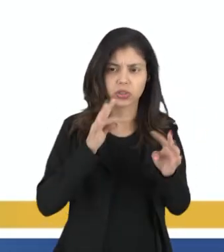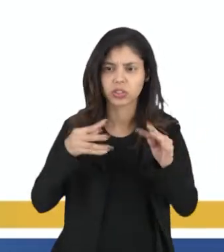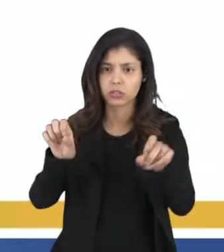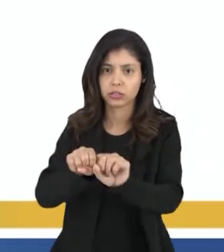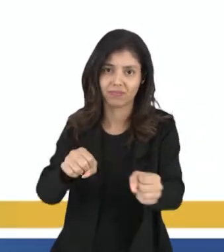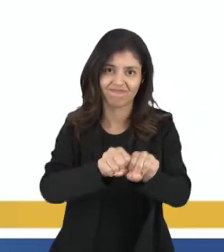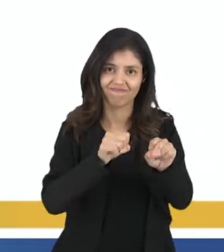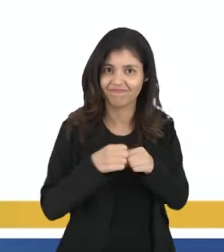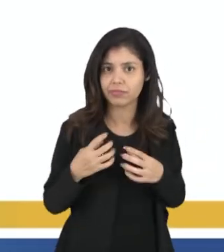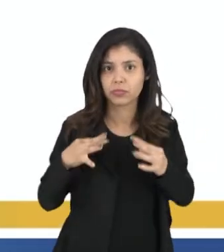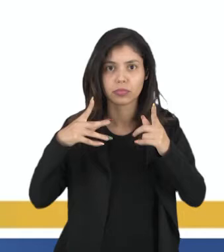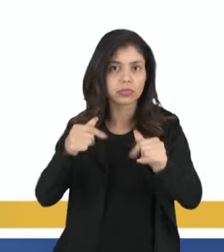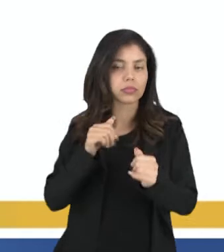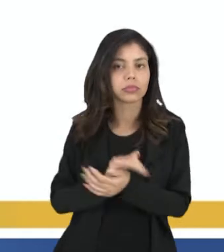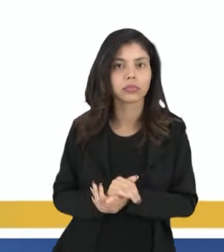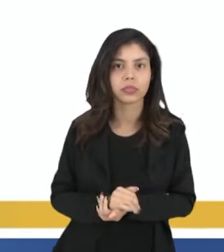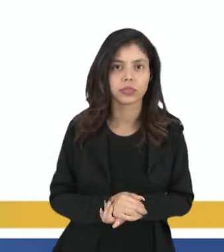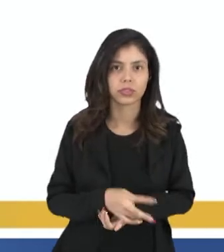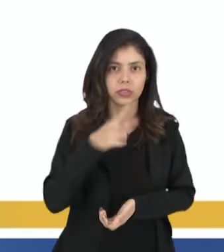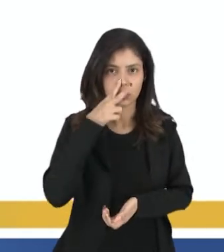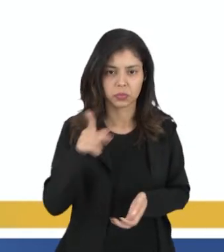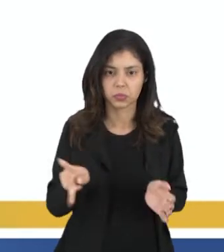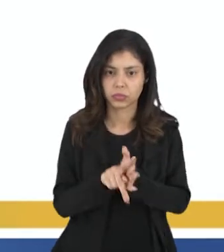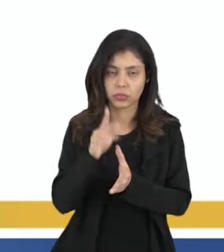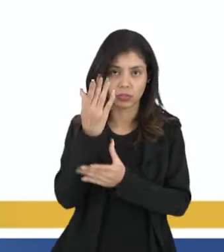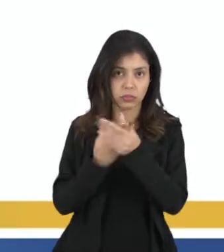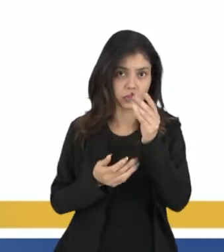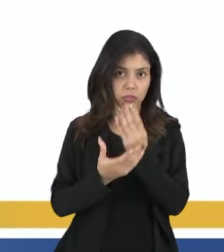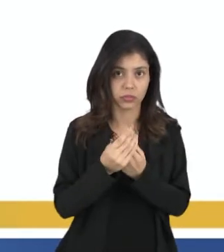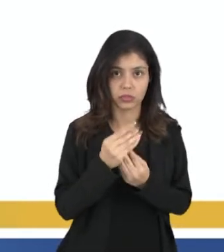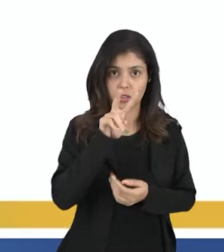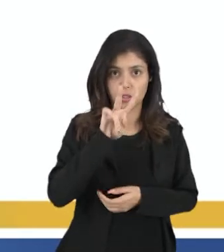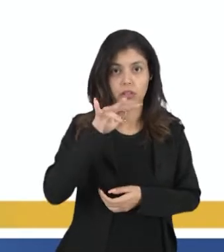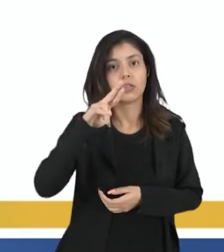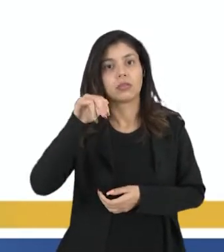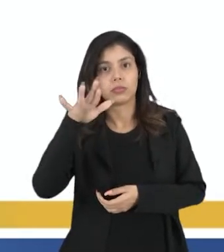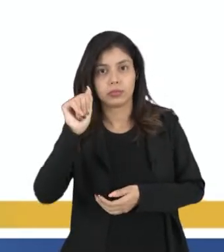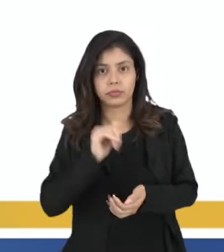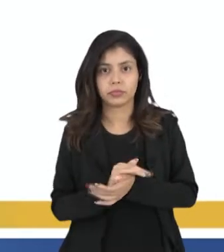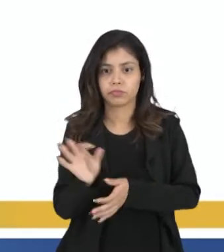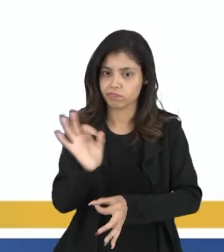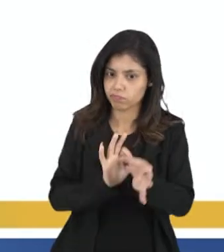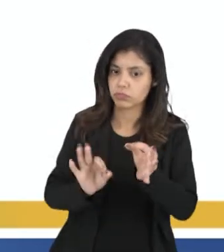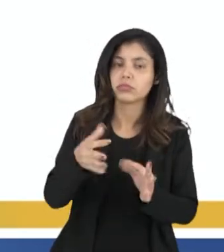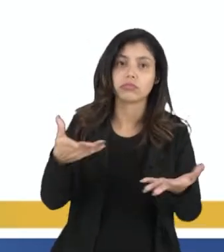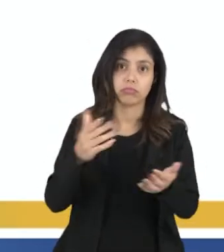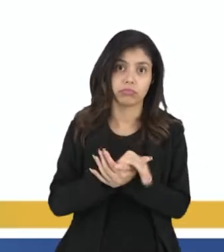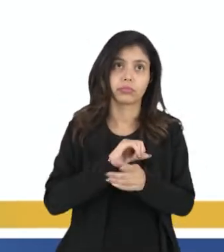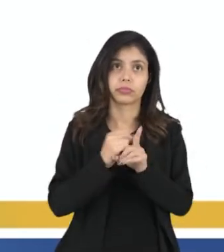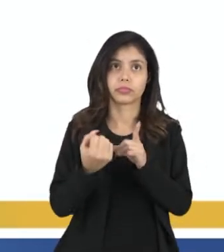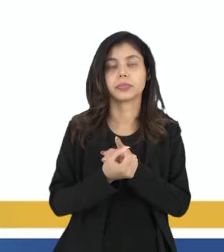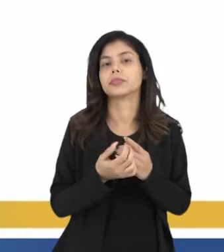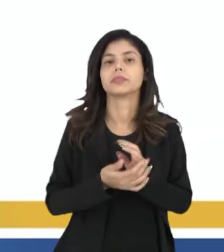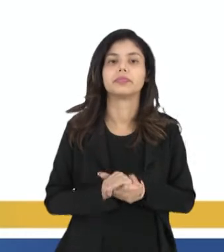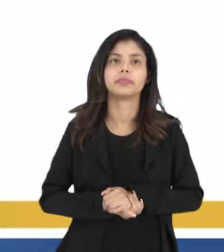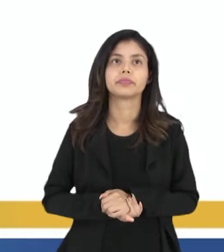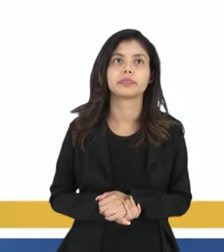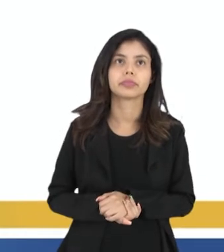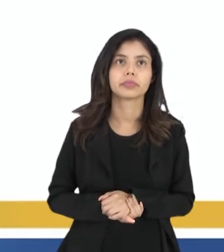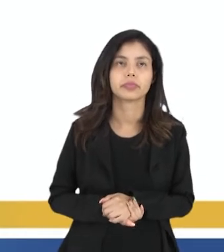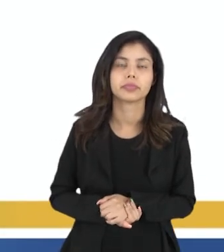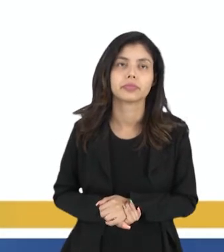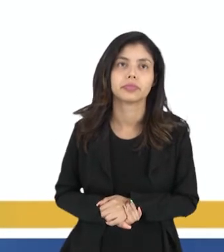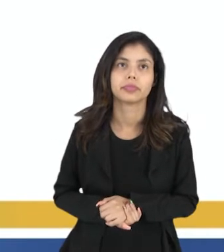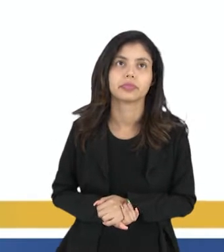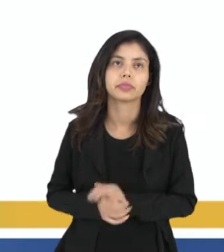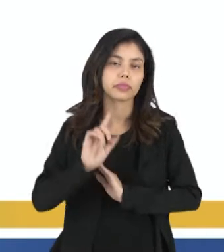destruindo, quebrando, fazendo vingança por conta própria, sem controle social, né? E aí é complicado, tá bom?